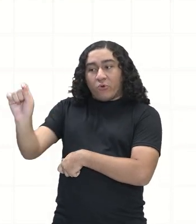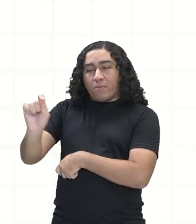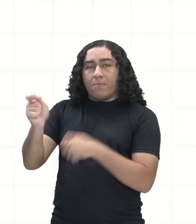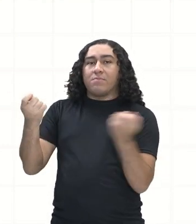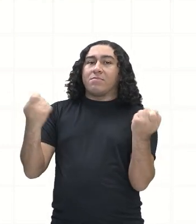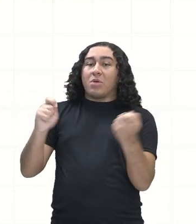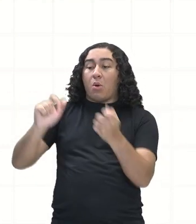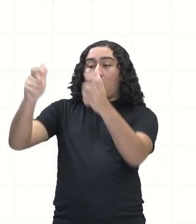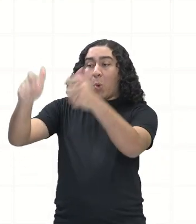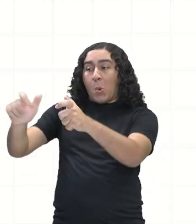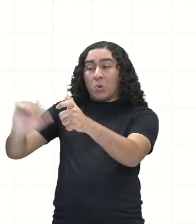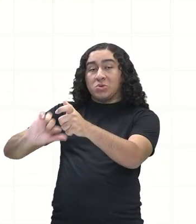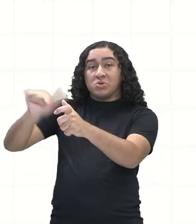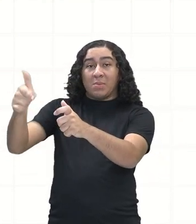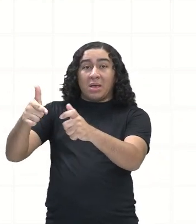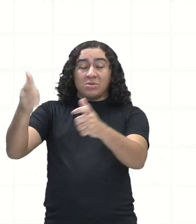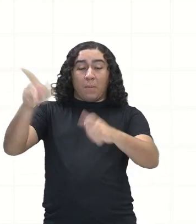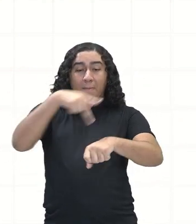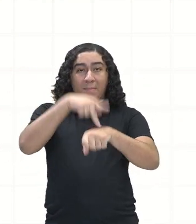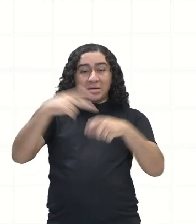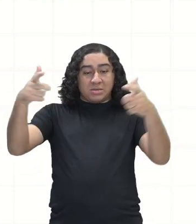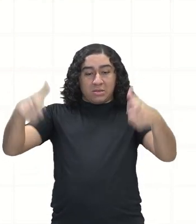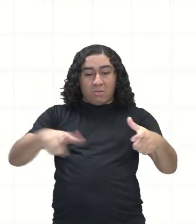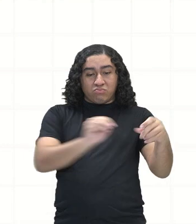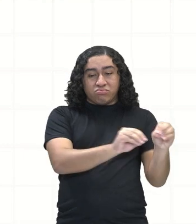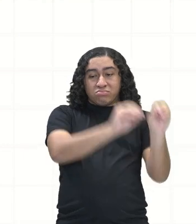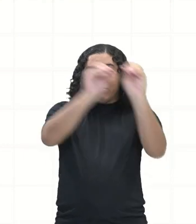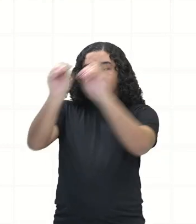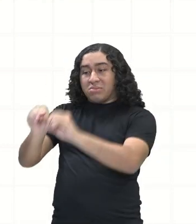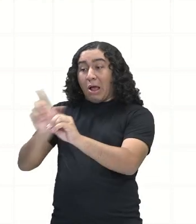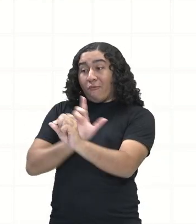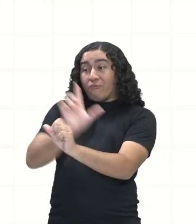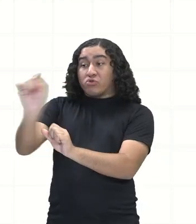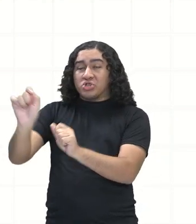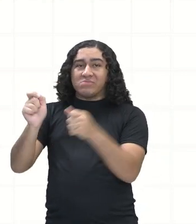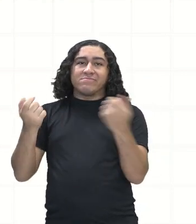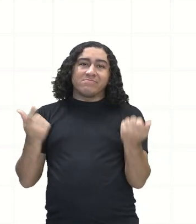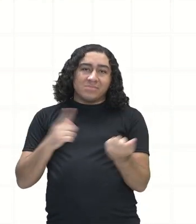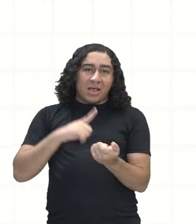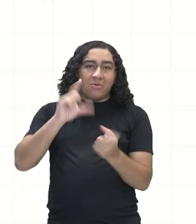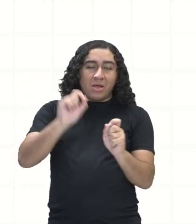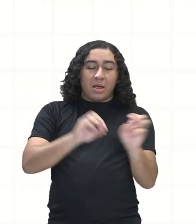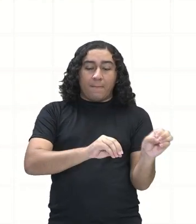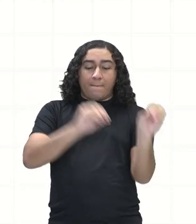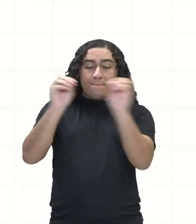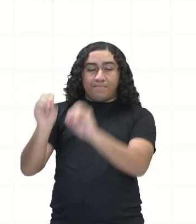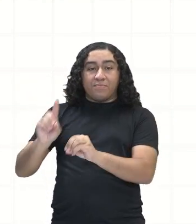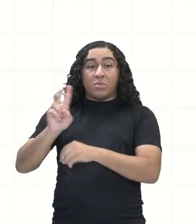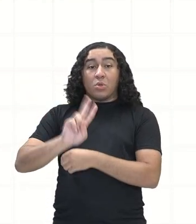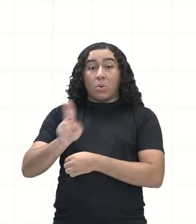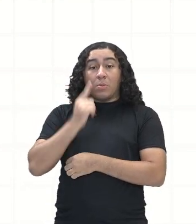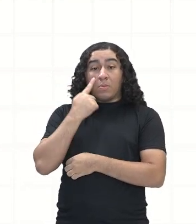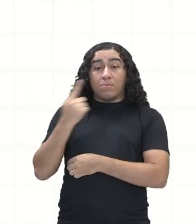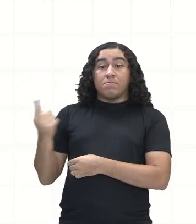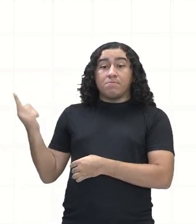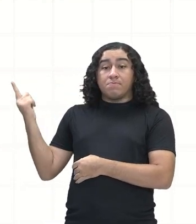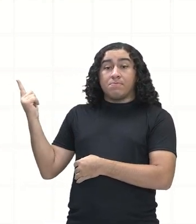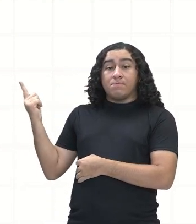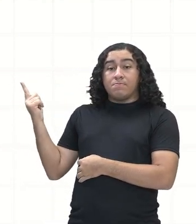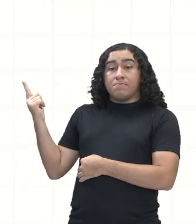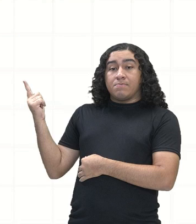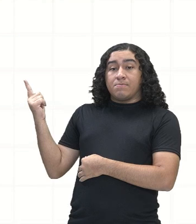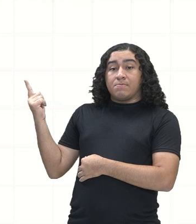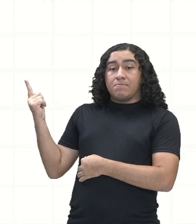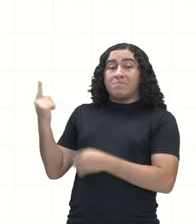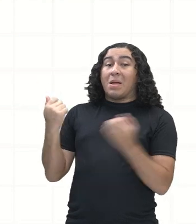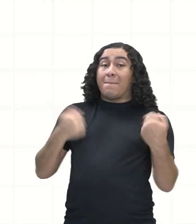para uma outra parte daquele mesmo país, ela entra nessa categoria de deslocado interno. É um deslocado, uma pessoa que